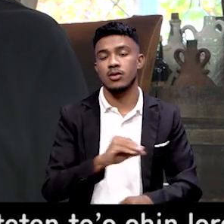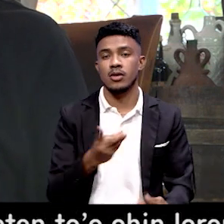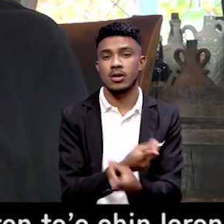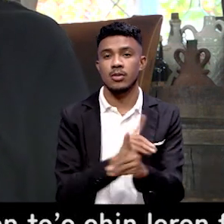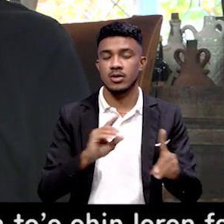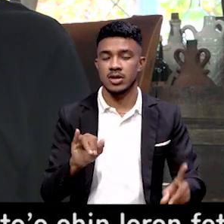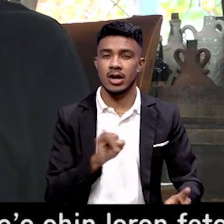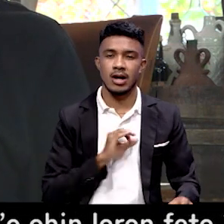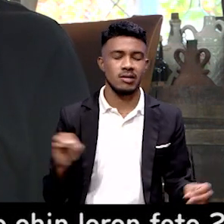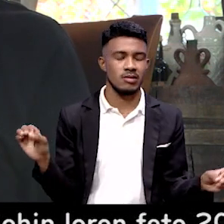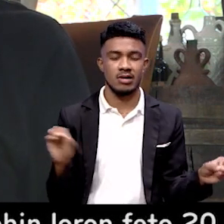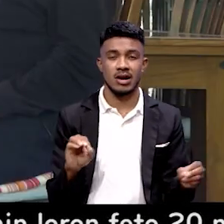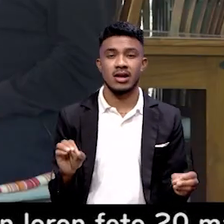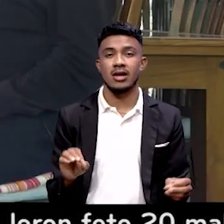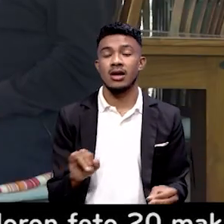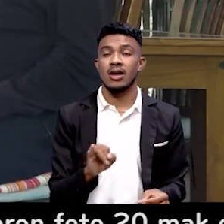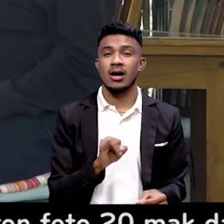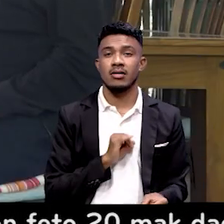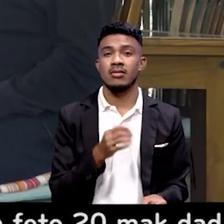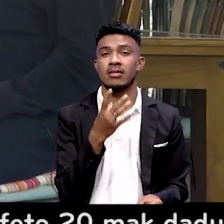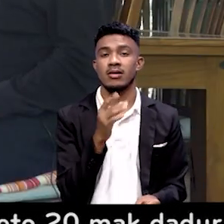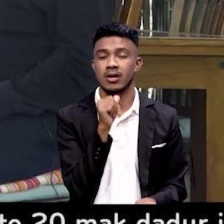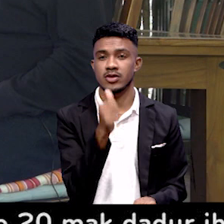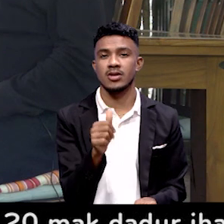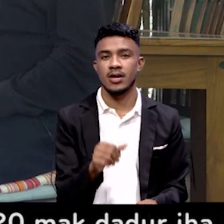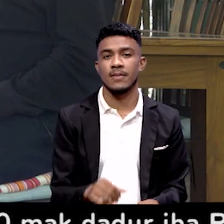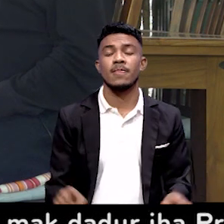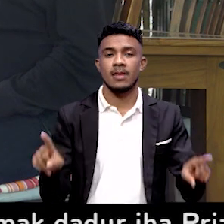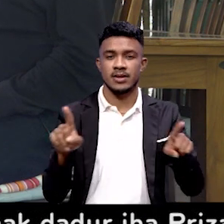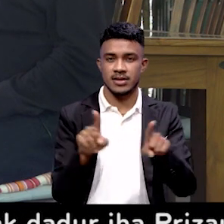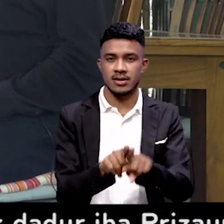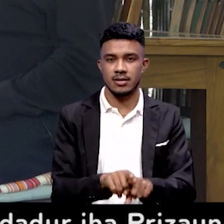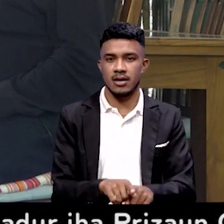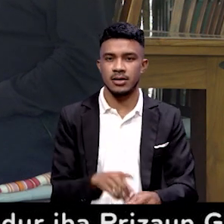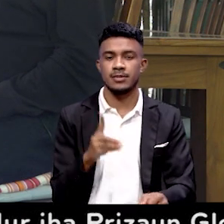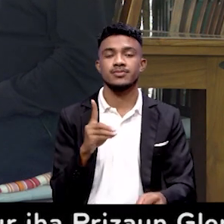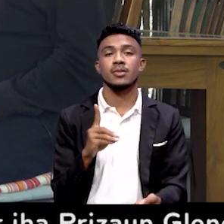Nem aula concorda, Leo. Tanto, ciência, né, doutor?